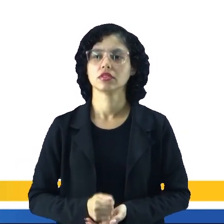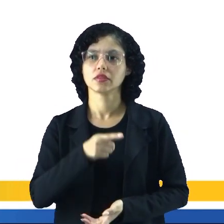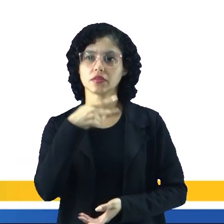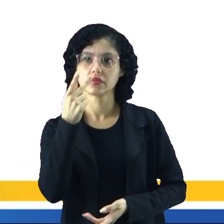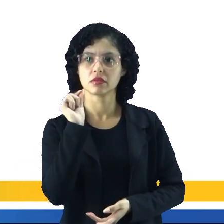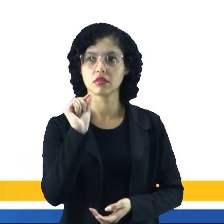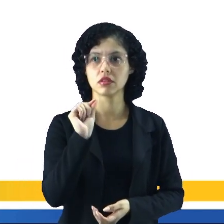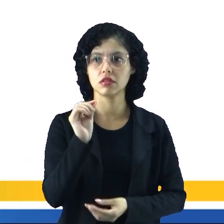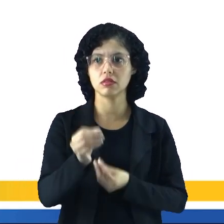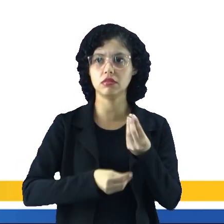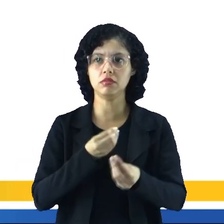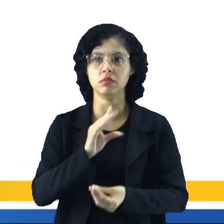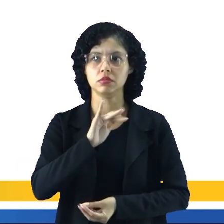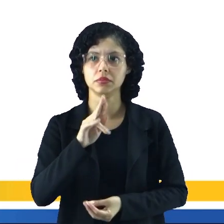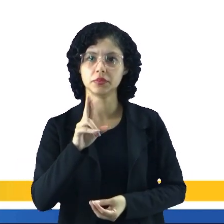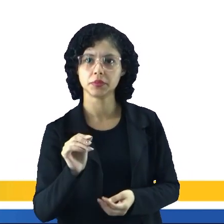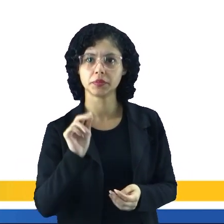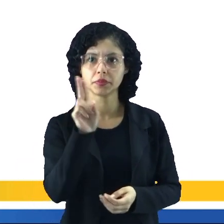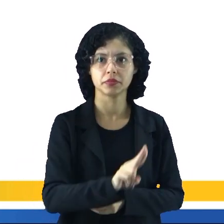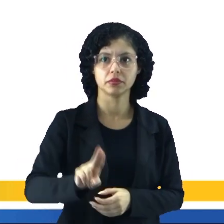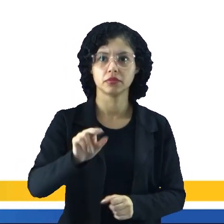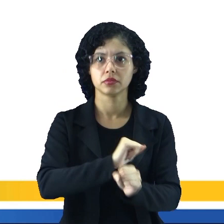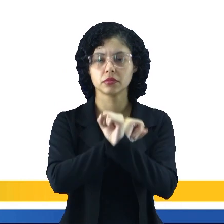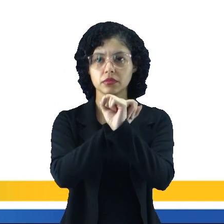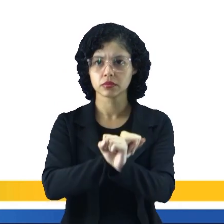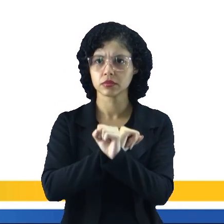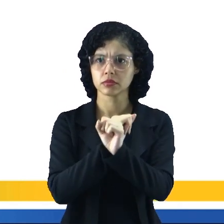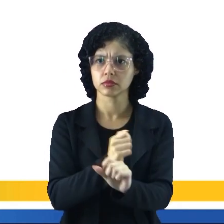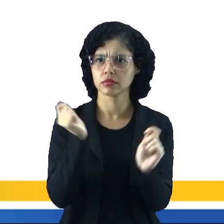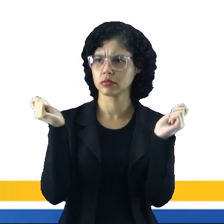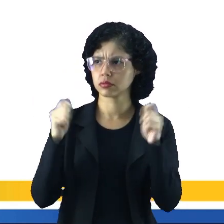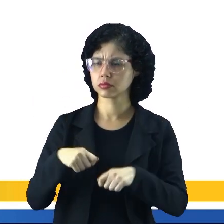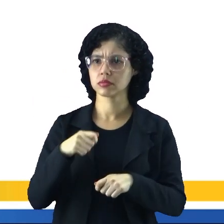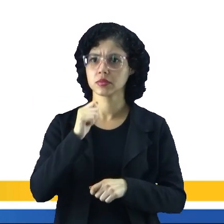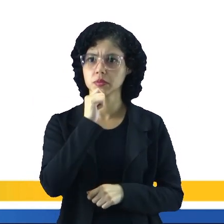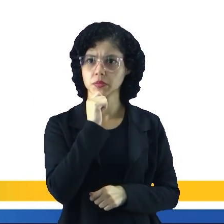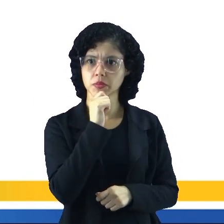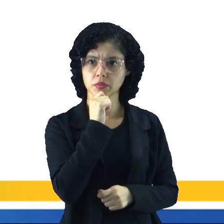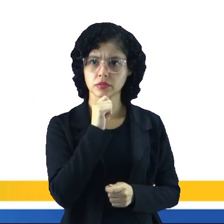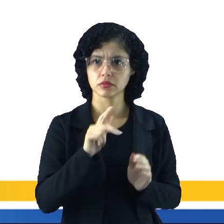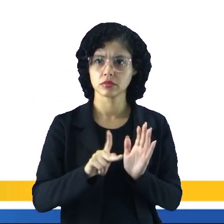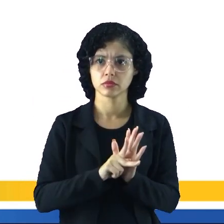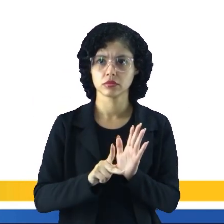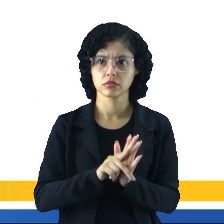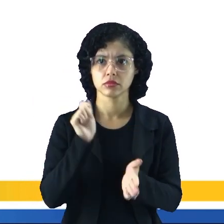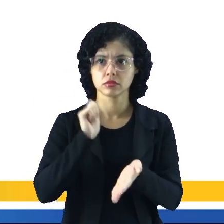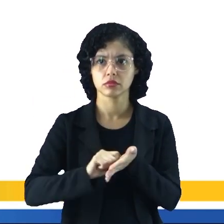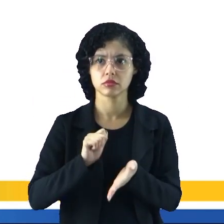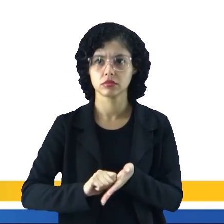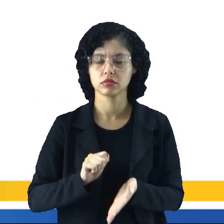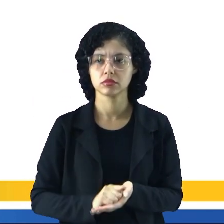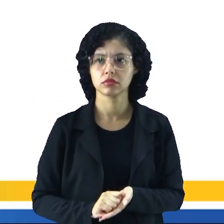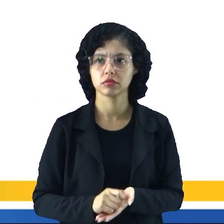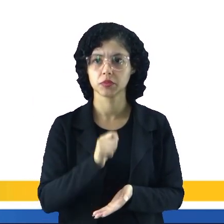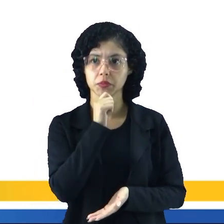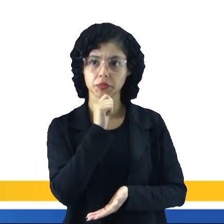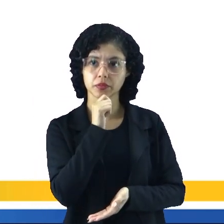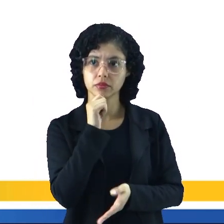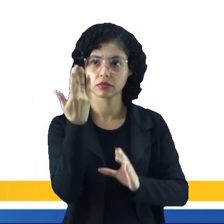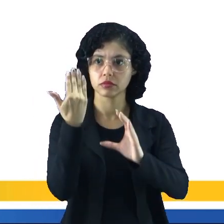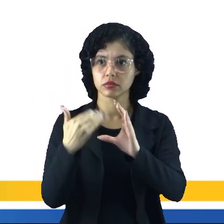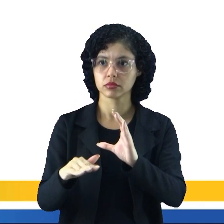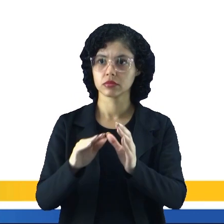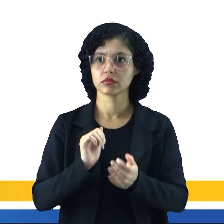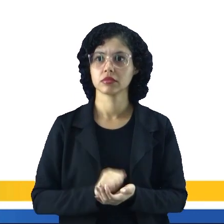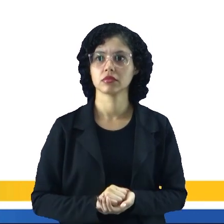ele relata como Cícero usava um escravo que posteriormente tornou-se seu Escriba para redigir